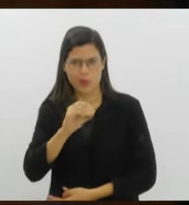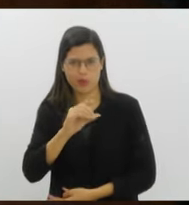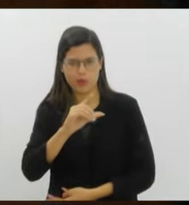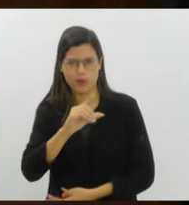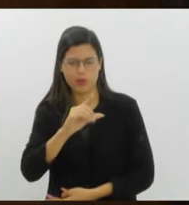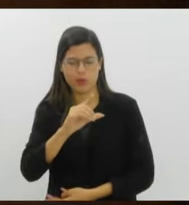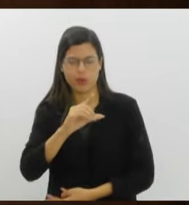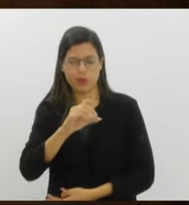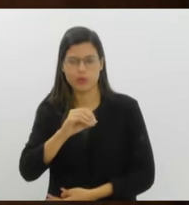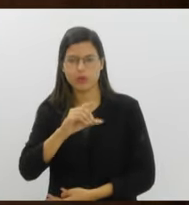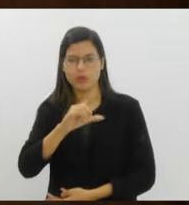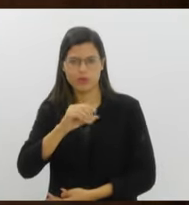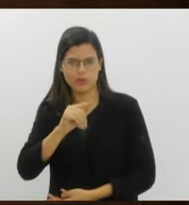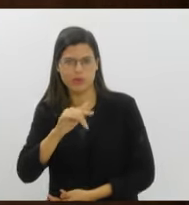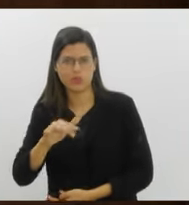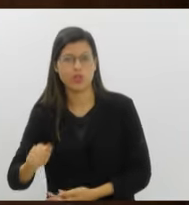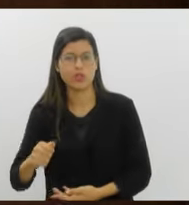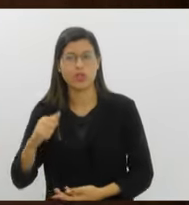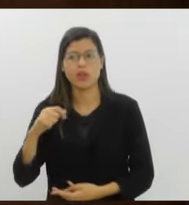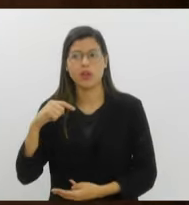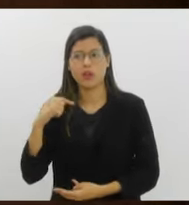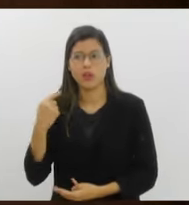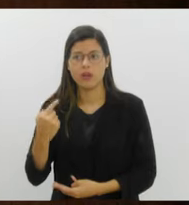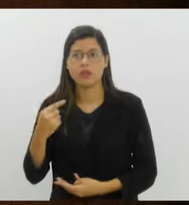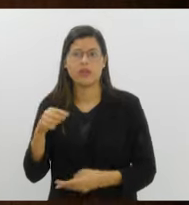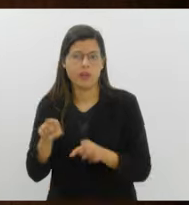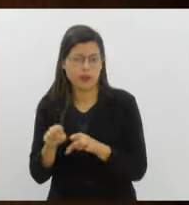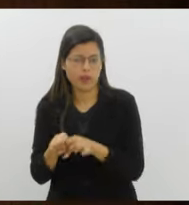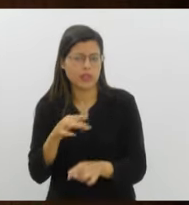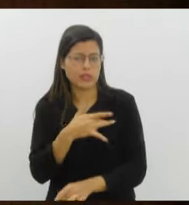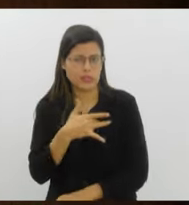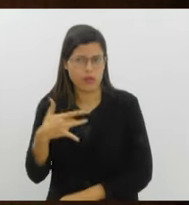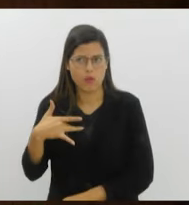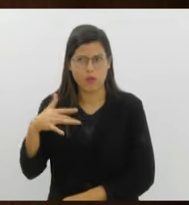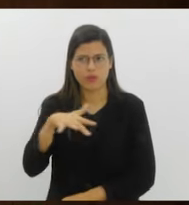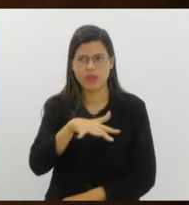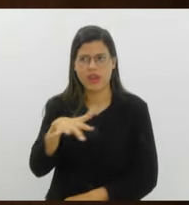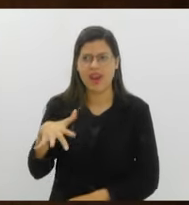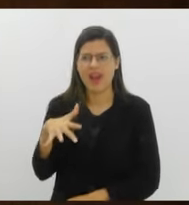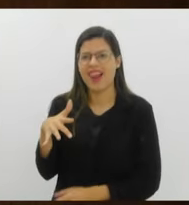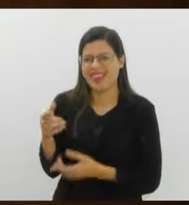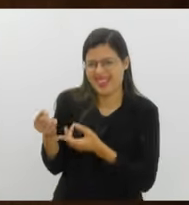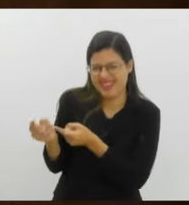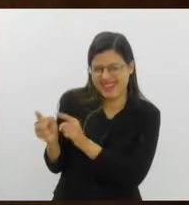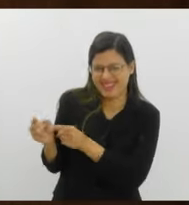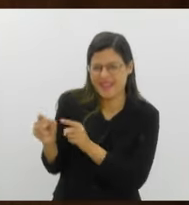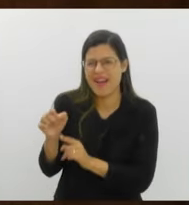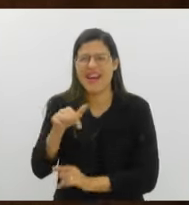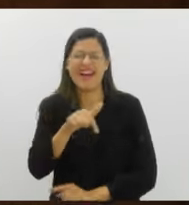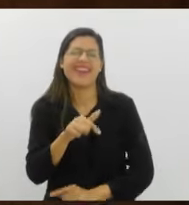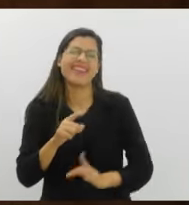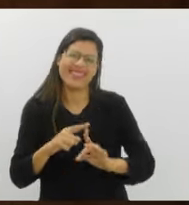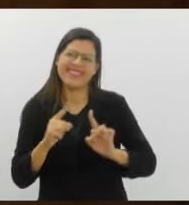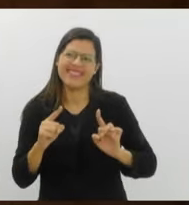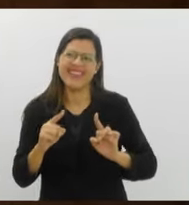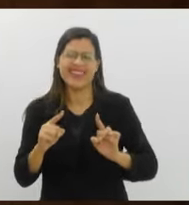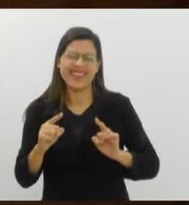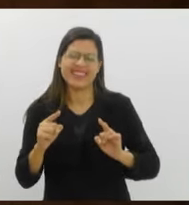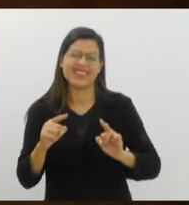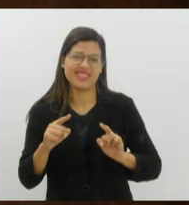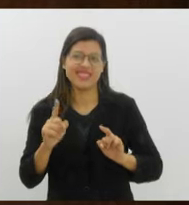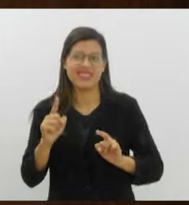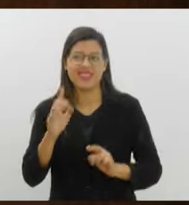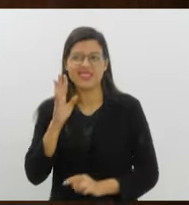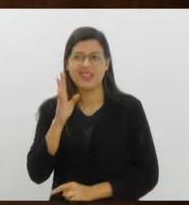que a gente podia ser sempre assim, do ramo da podologia, da saúde. Tá me zoando, Rodrigo. Mas é isso. Eu acho